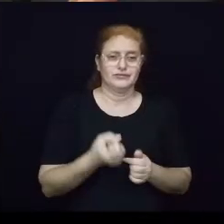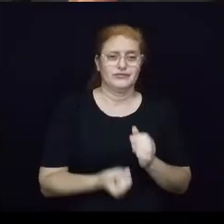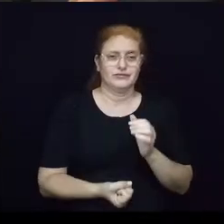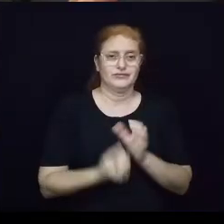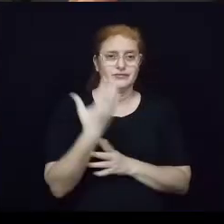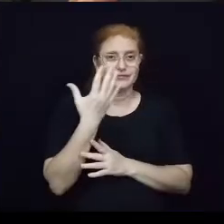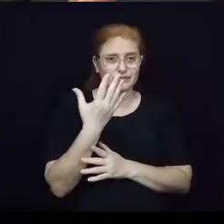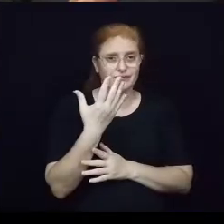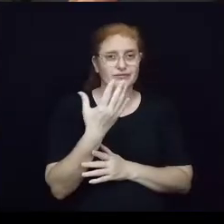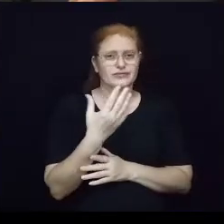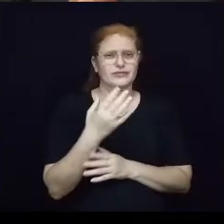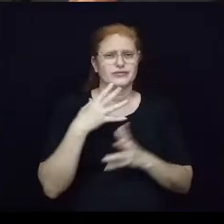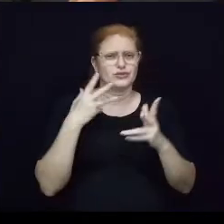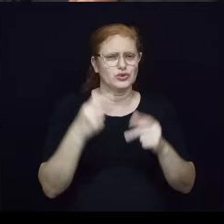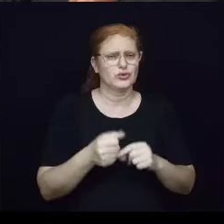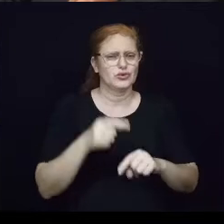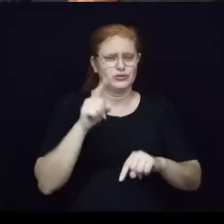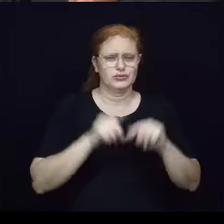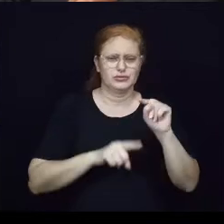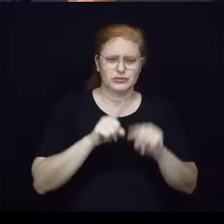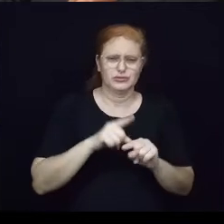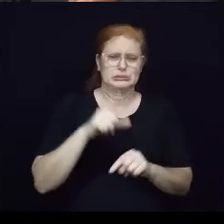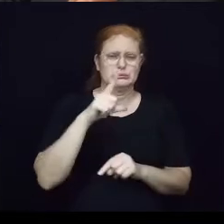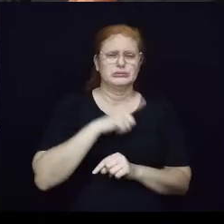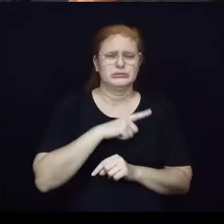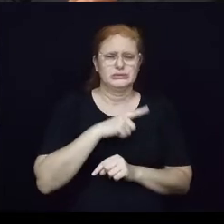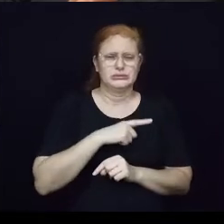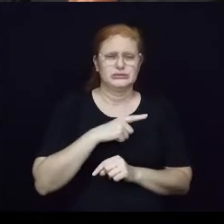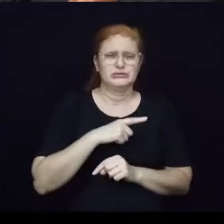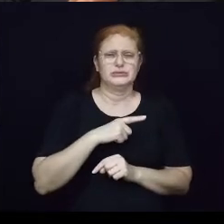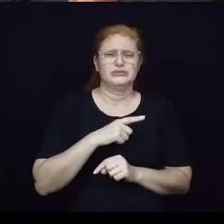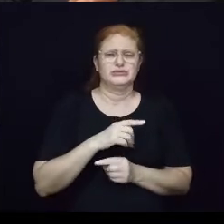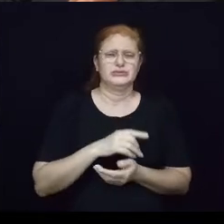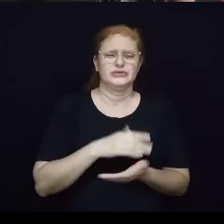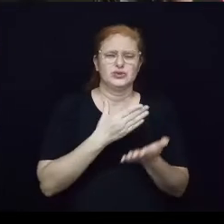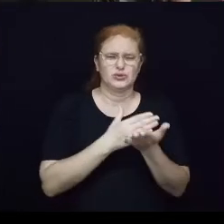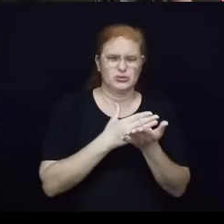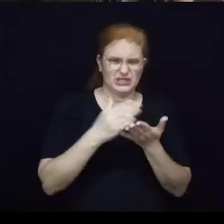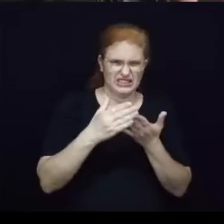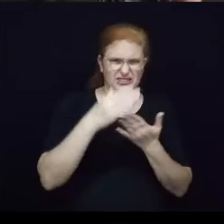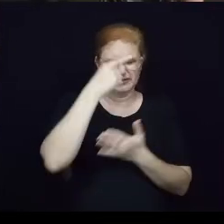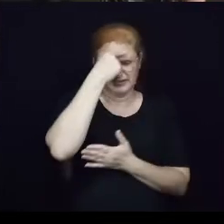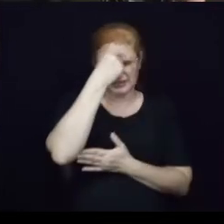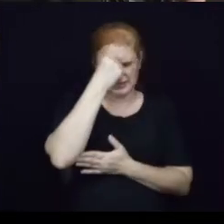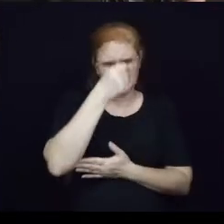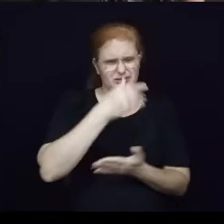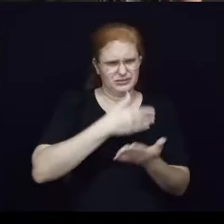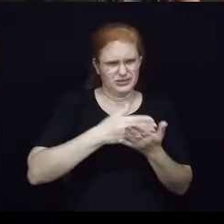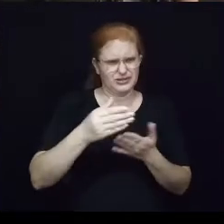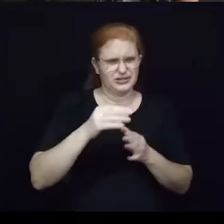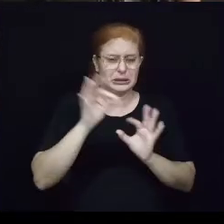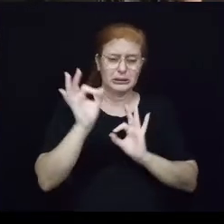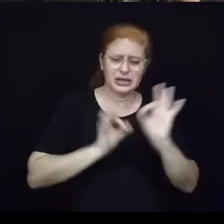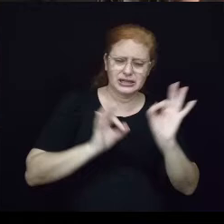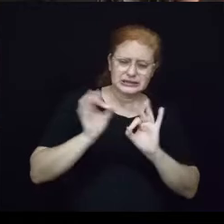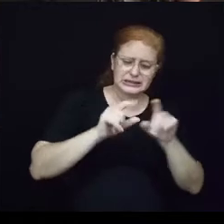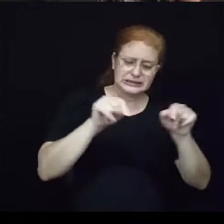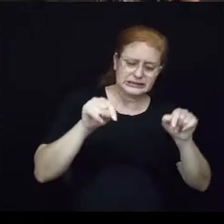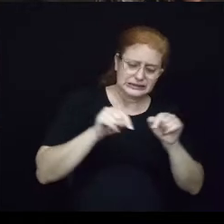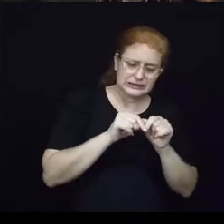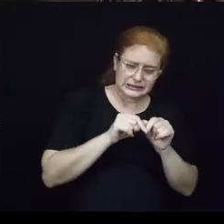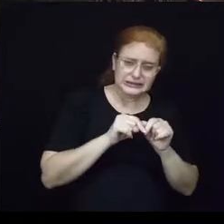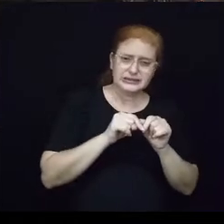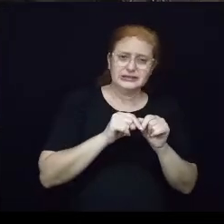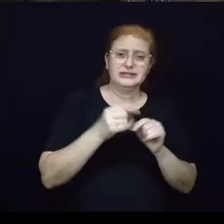Todos esses equipamentos que tu tens, foi desde o período da faculdade que tu começaste a montar esse teu